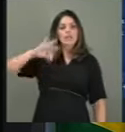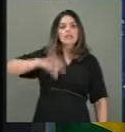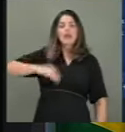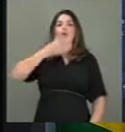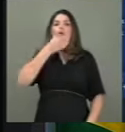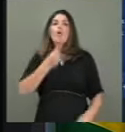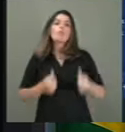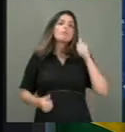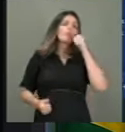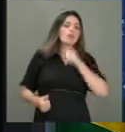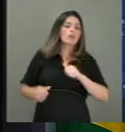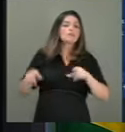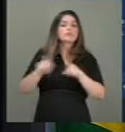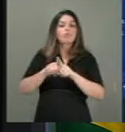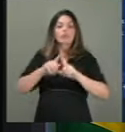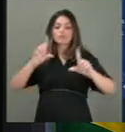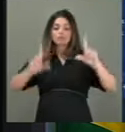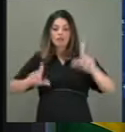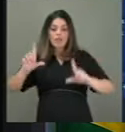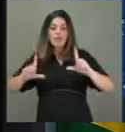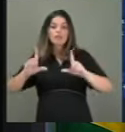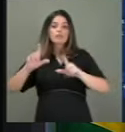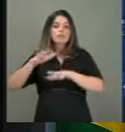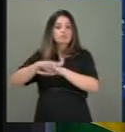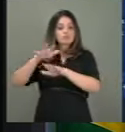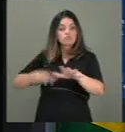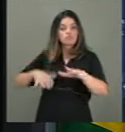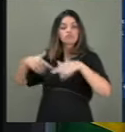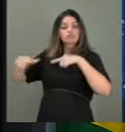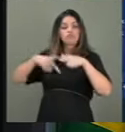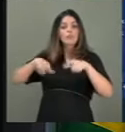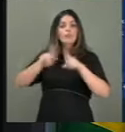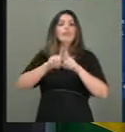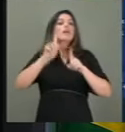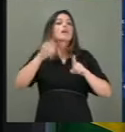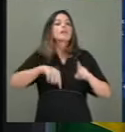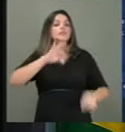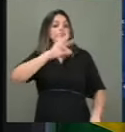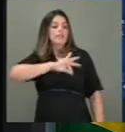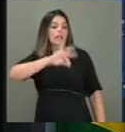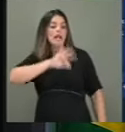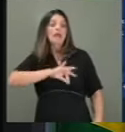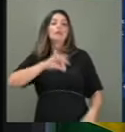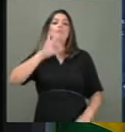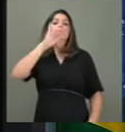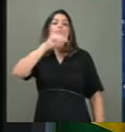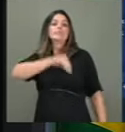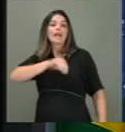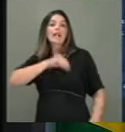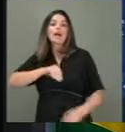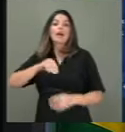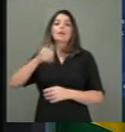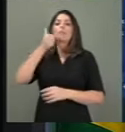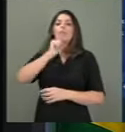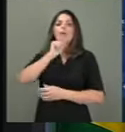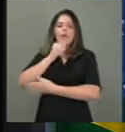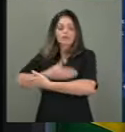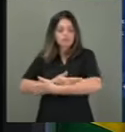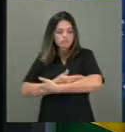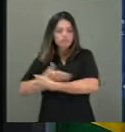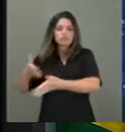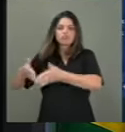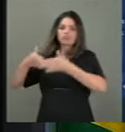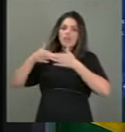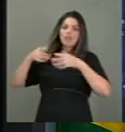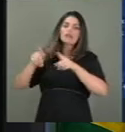tele trabalho período de isonomia salarial salário mínimo salário oportunidade aviso prévio direito de greve